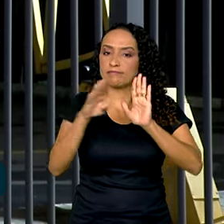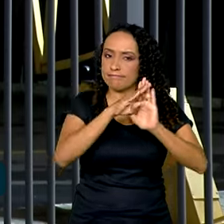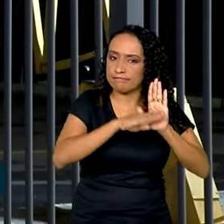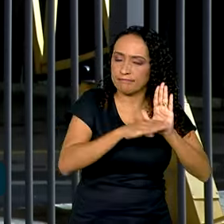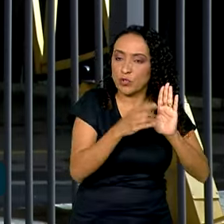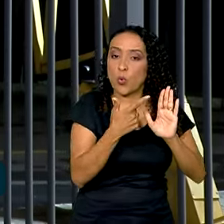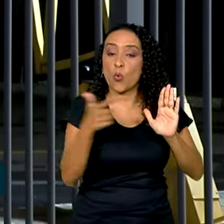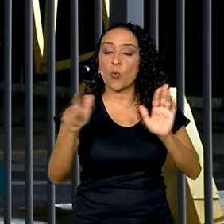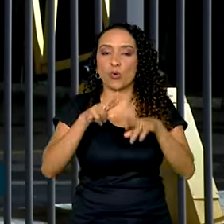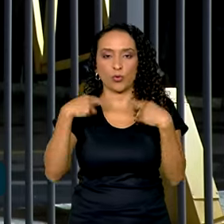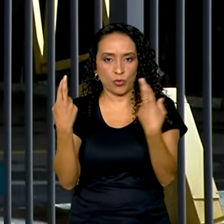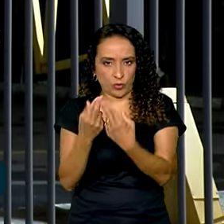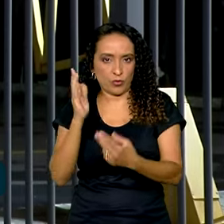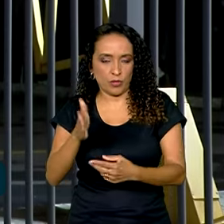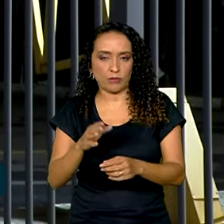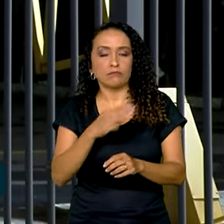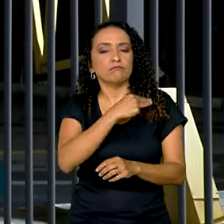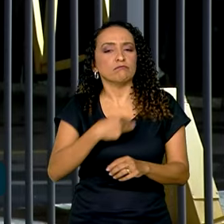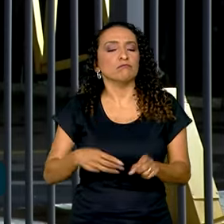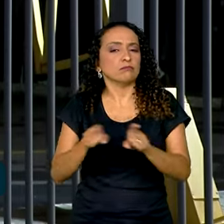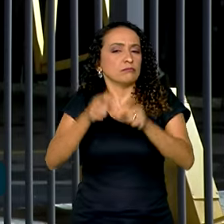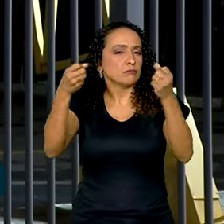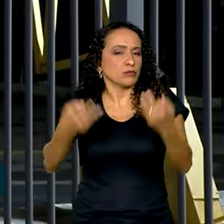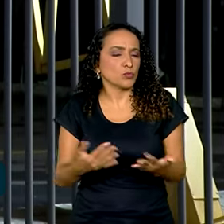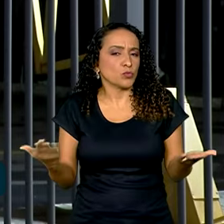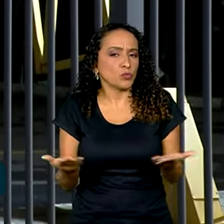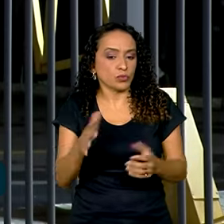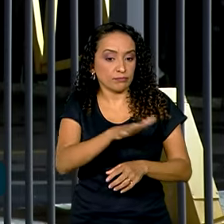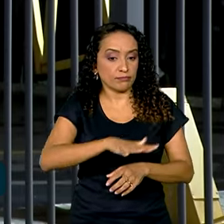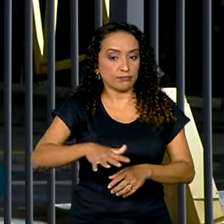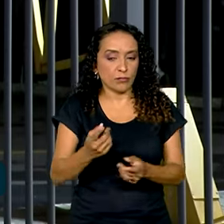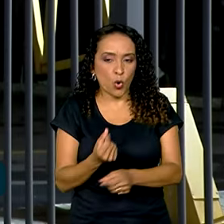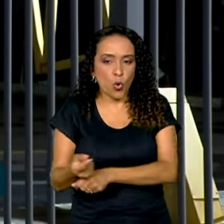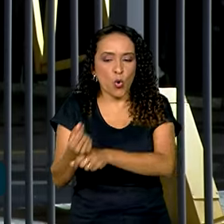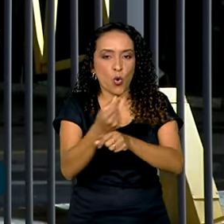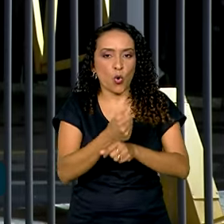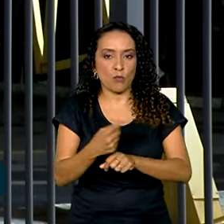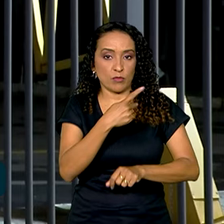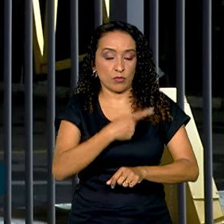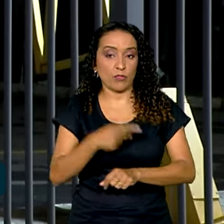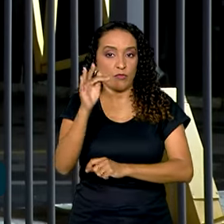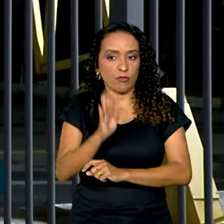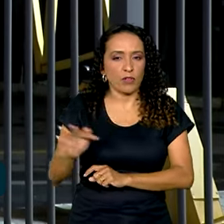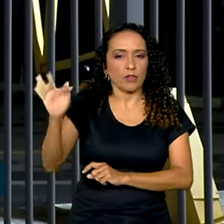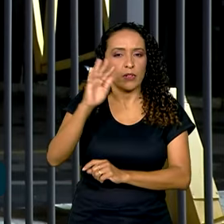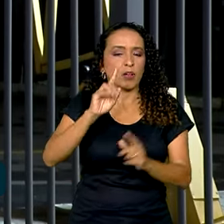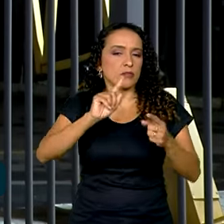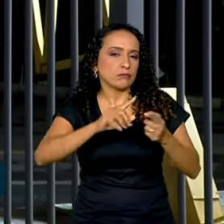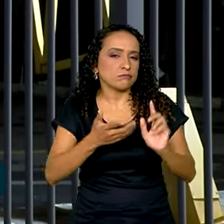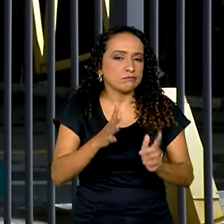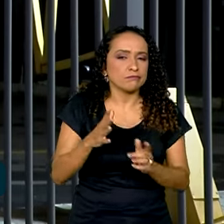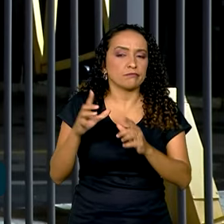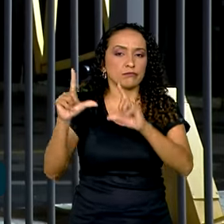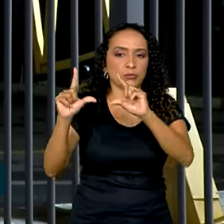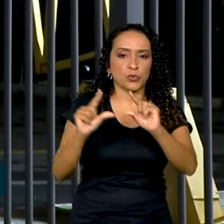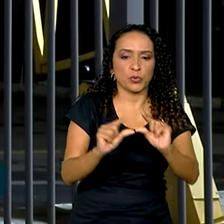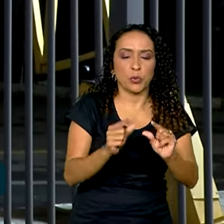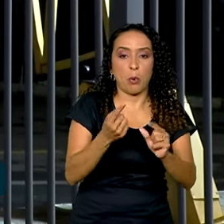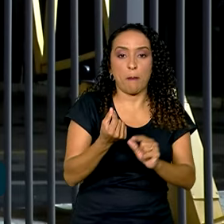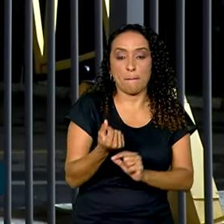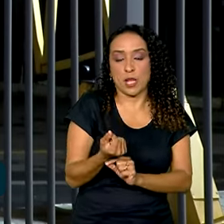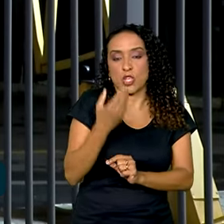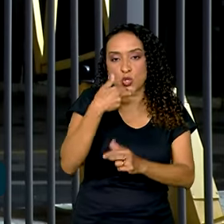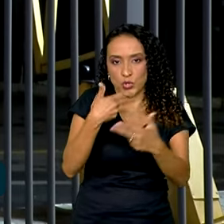de outras reuniões. O ministro afirmou hoje que a área econômica do governo federal prevê deflação no preço dos